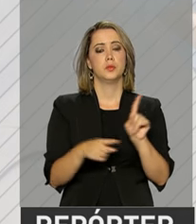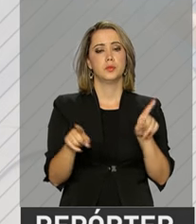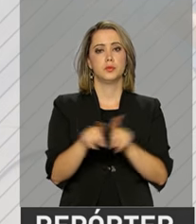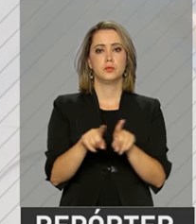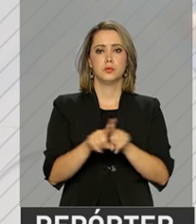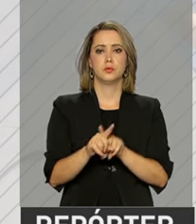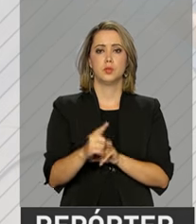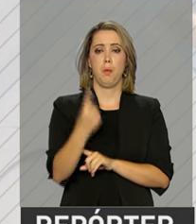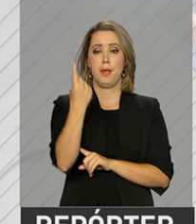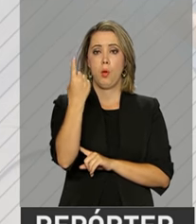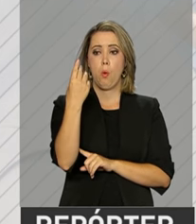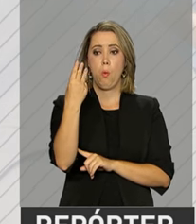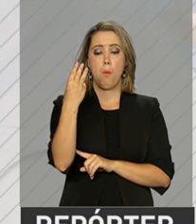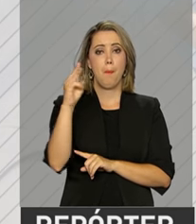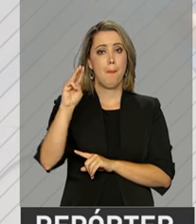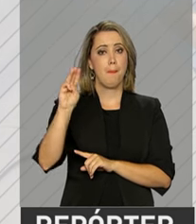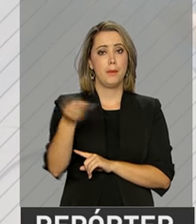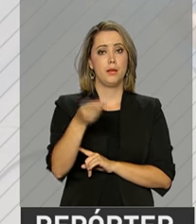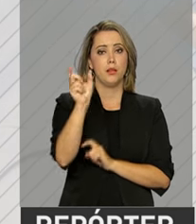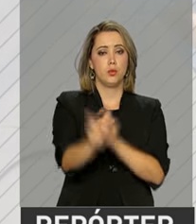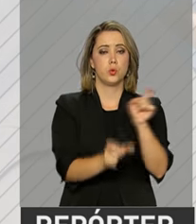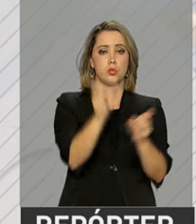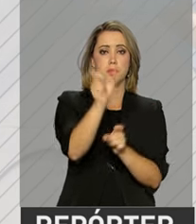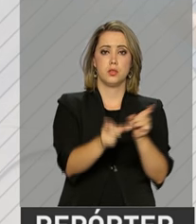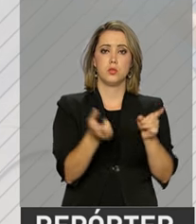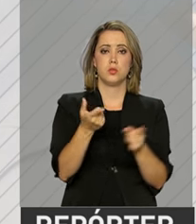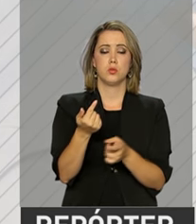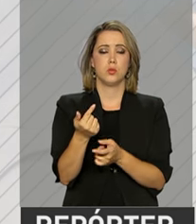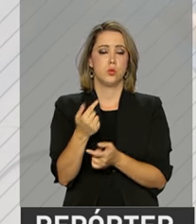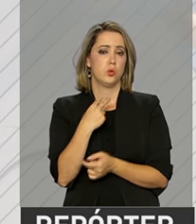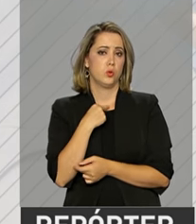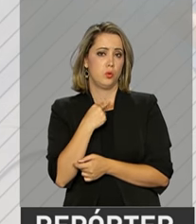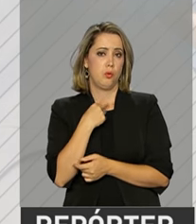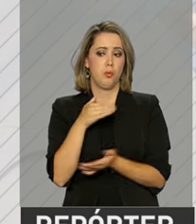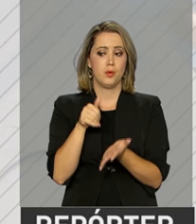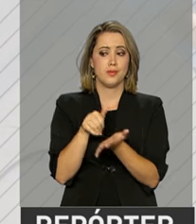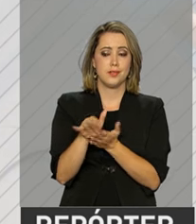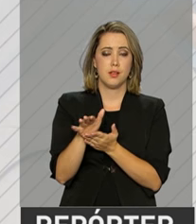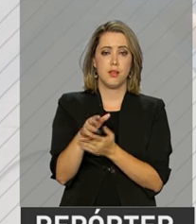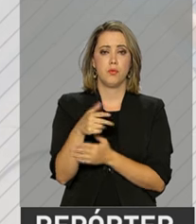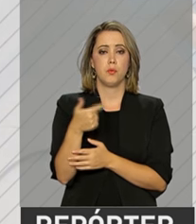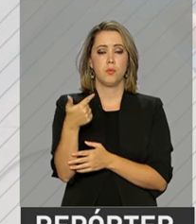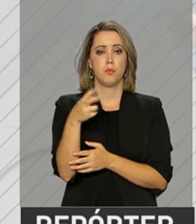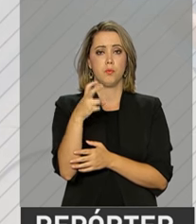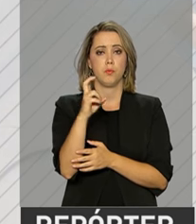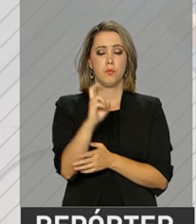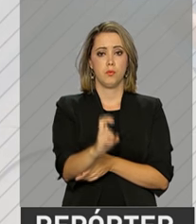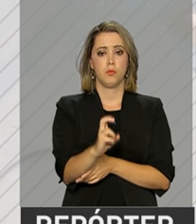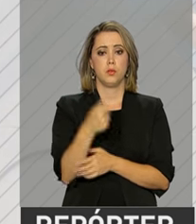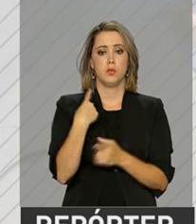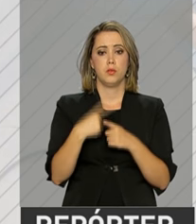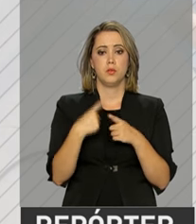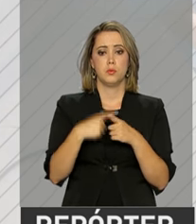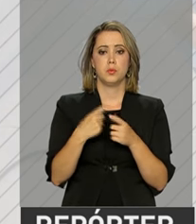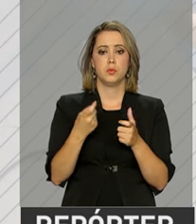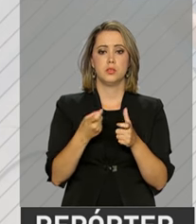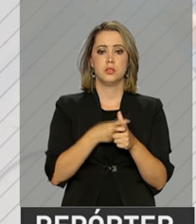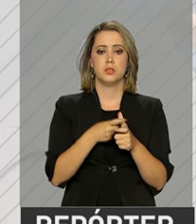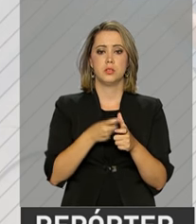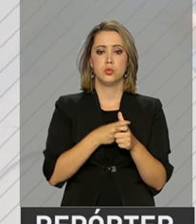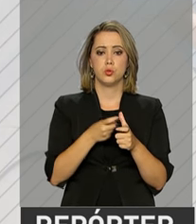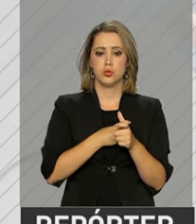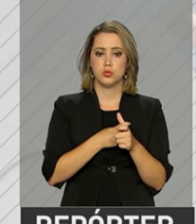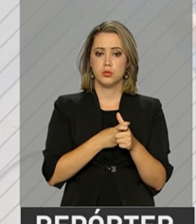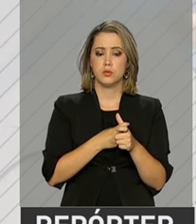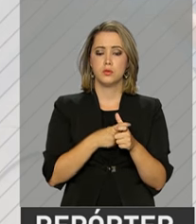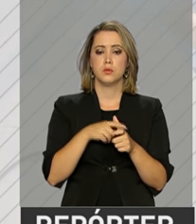que 1,5 milhão de trabalhadores remunerados não podiam ser demitidos em 2015 por causa de dívidas com os